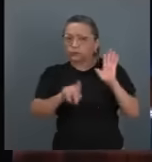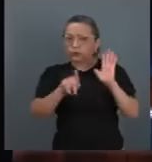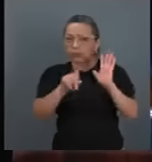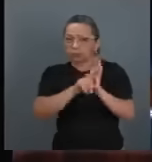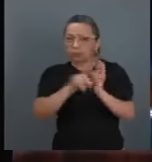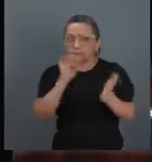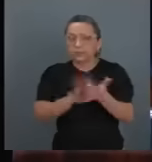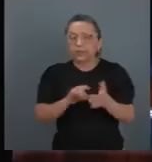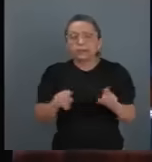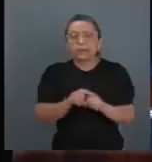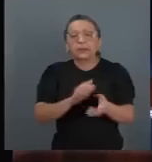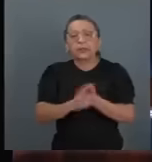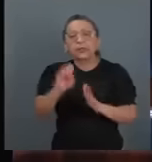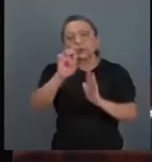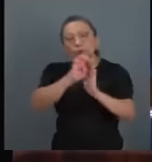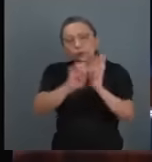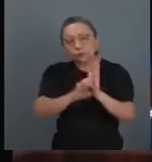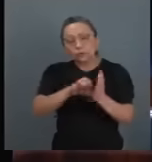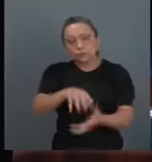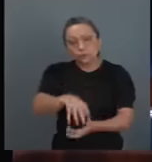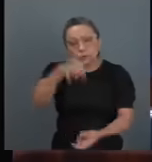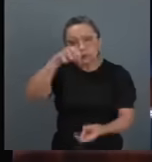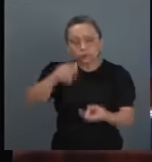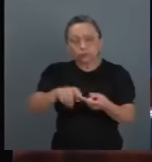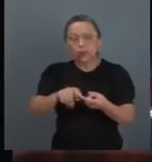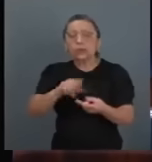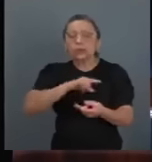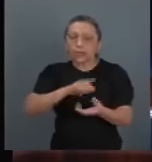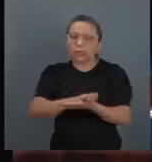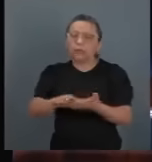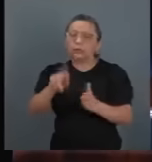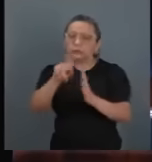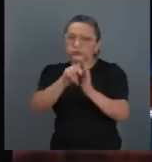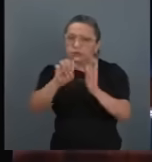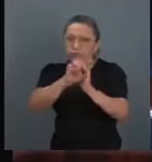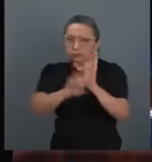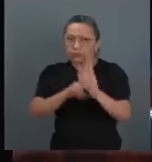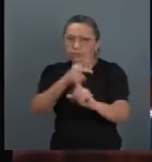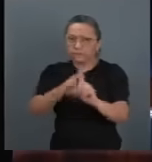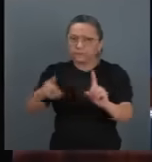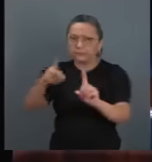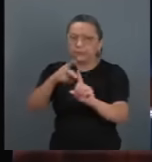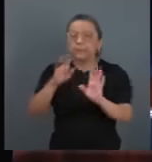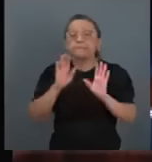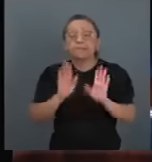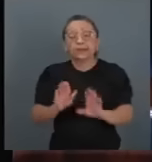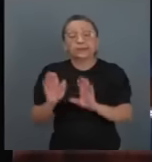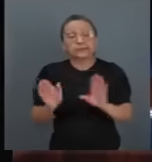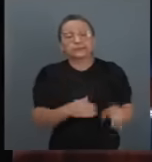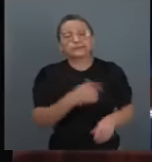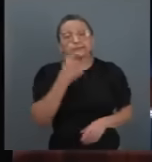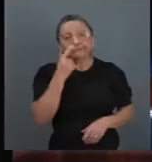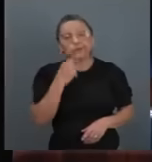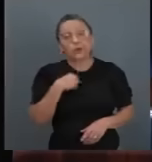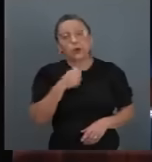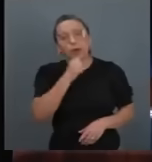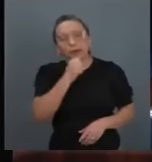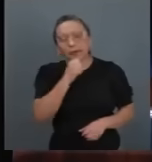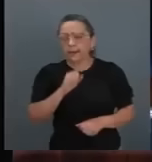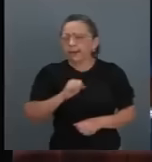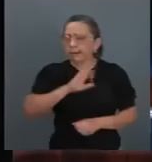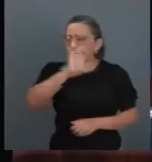nem no Estatuto do Idoso e nem no Estatuto da Previdência. Mas, enfim, estou ainda,